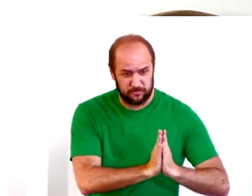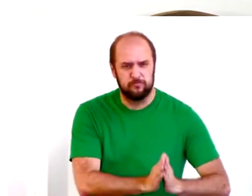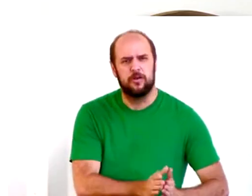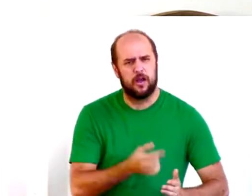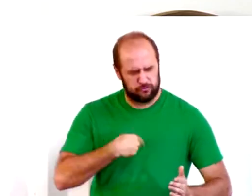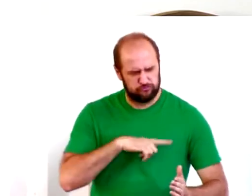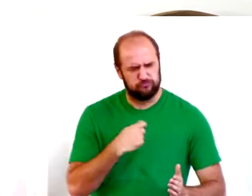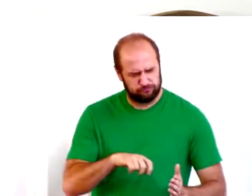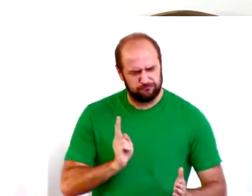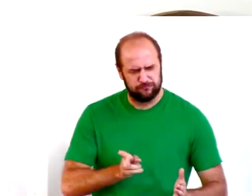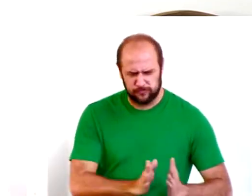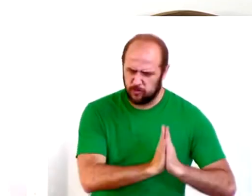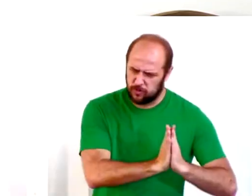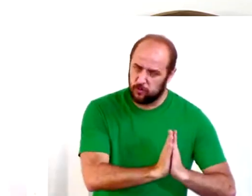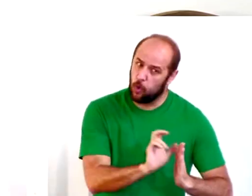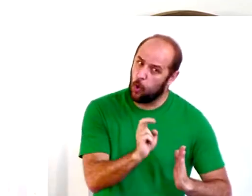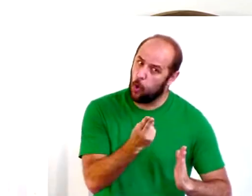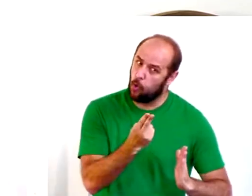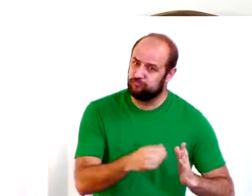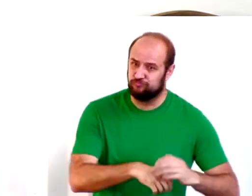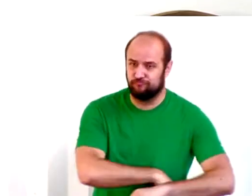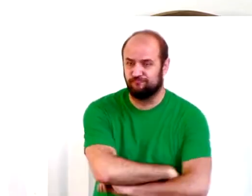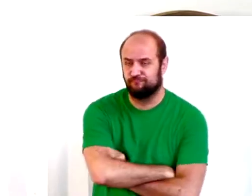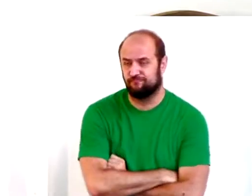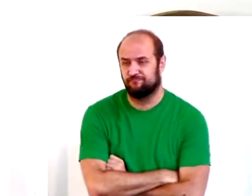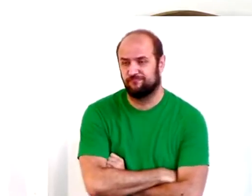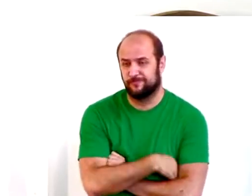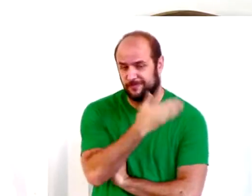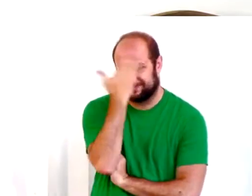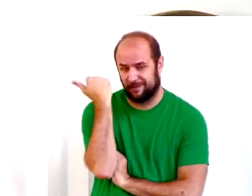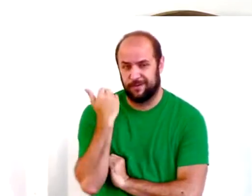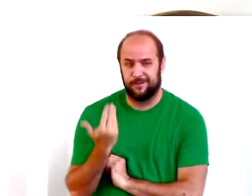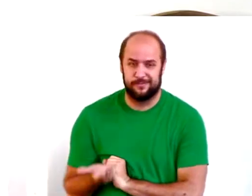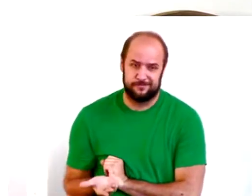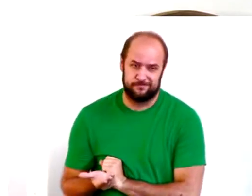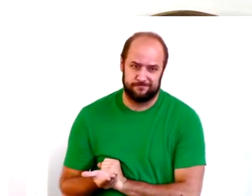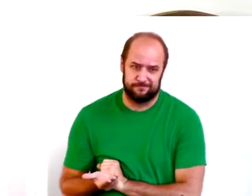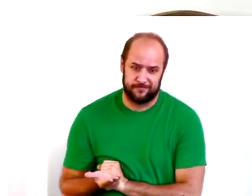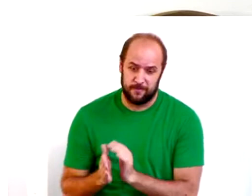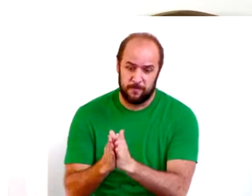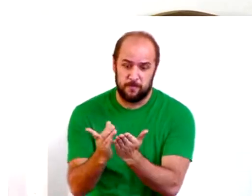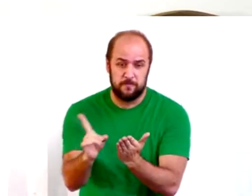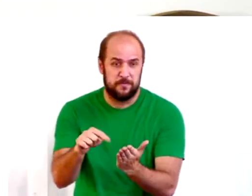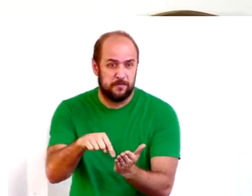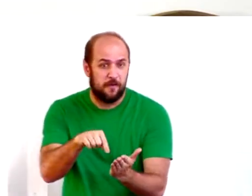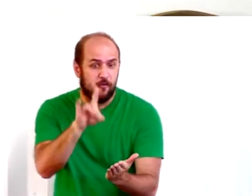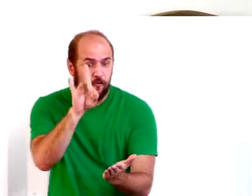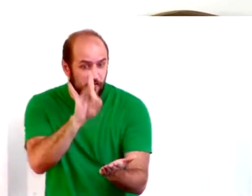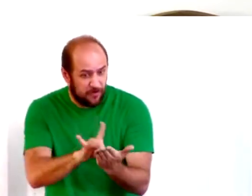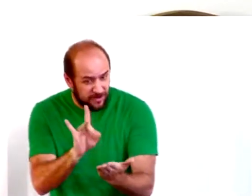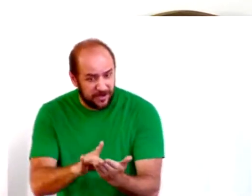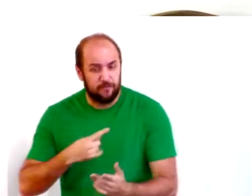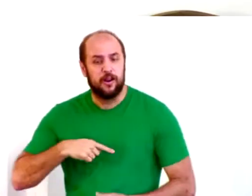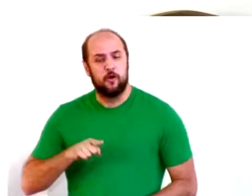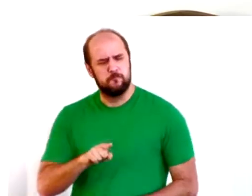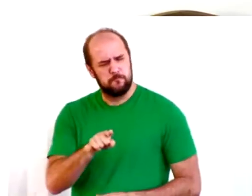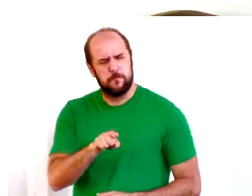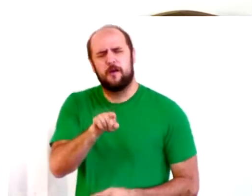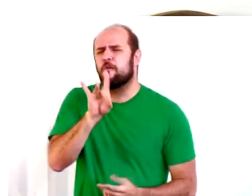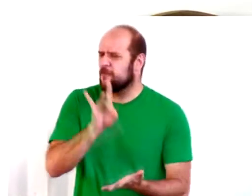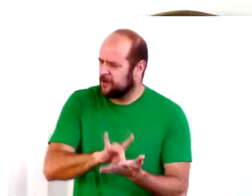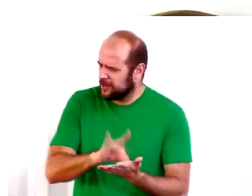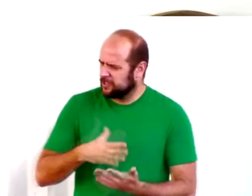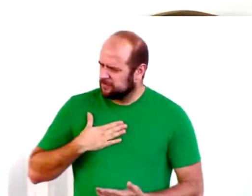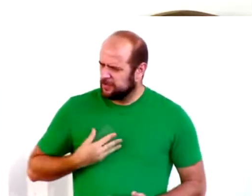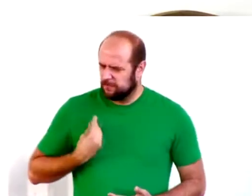nós oramos, ou não. A Bíblia é a verdade e nós dizemos, olha, preste atenção, essa aqui é a verdade